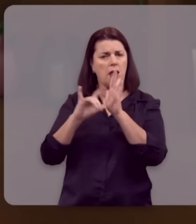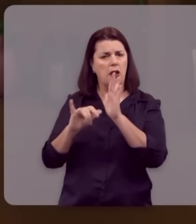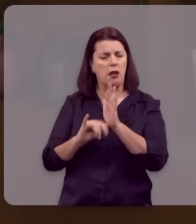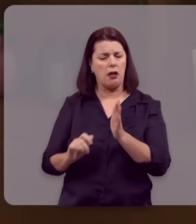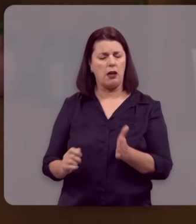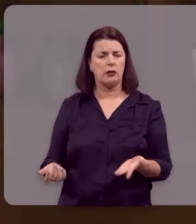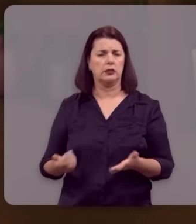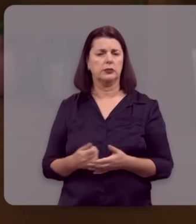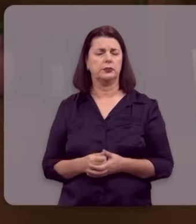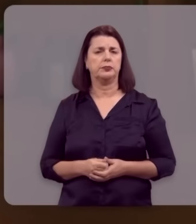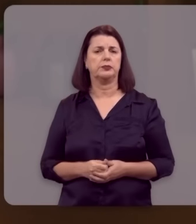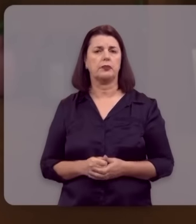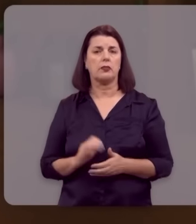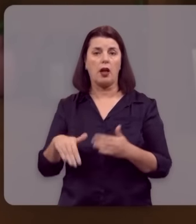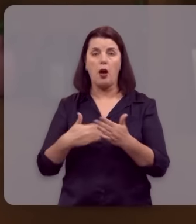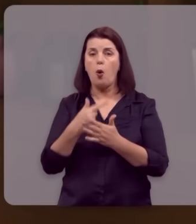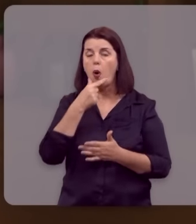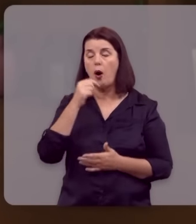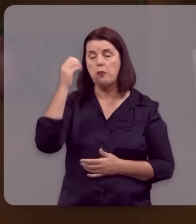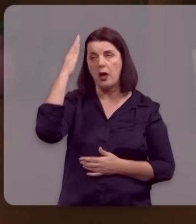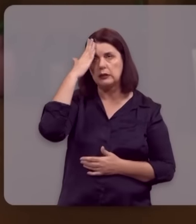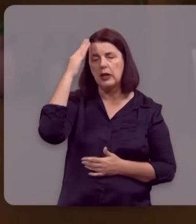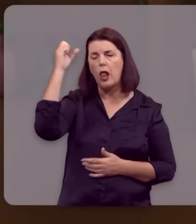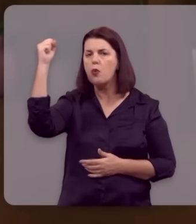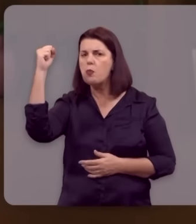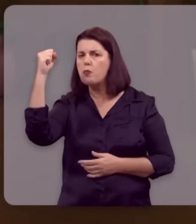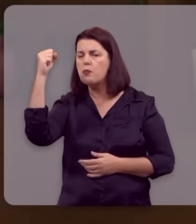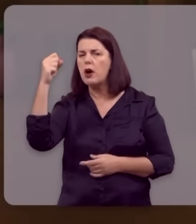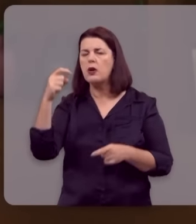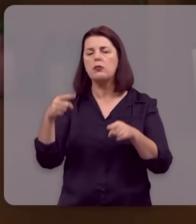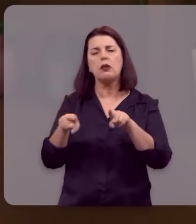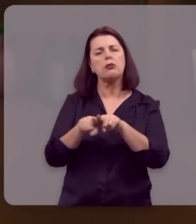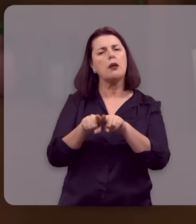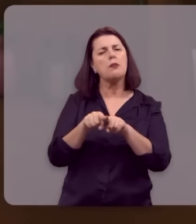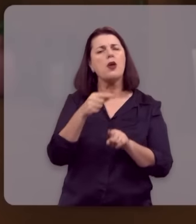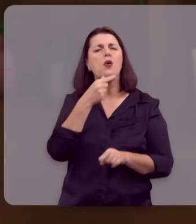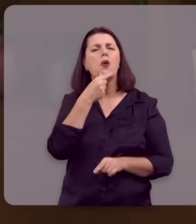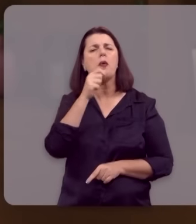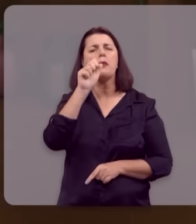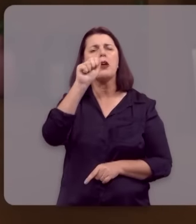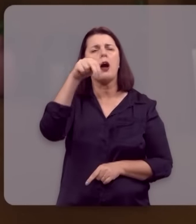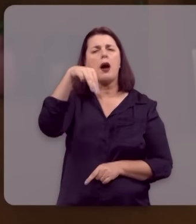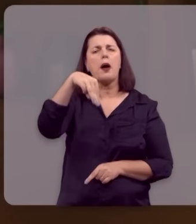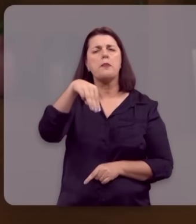homem da estirpe de Salomão, também como um boiadeiro como Amós.